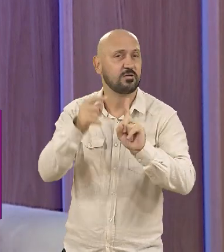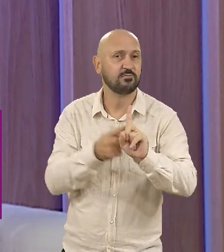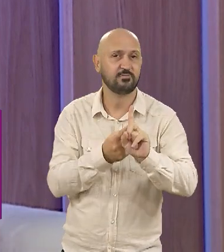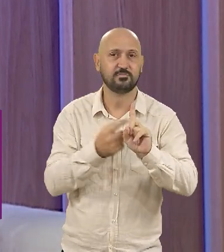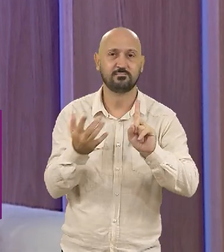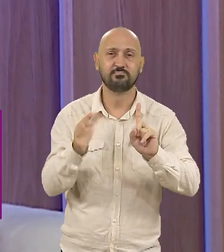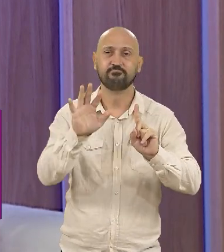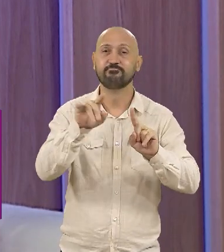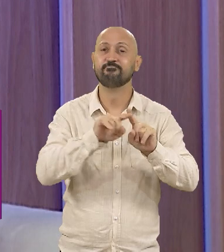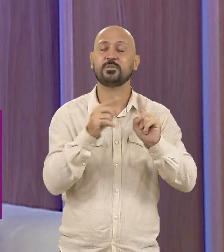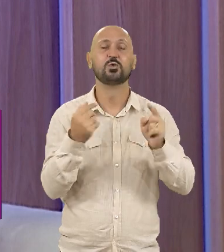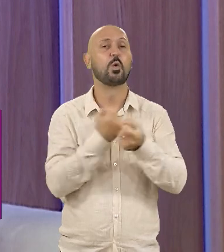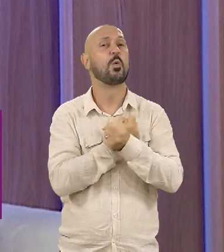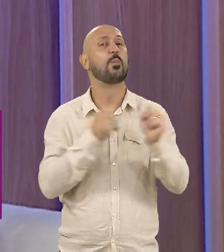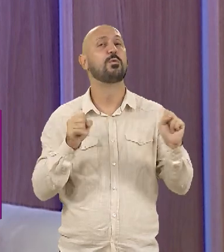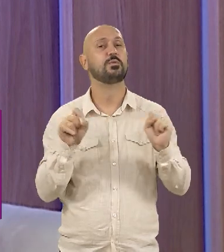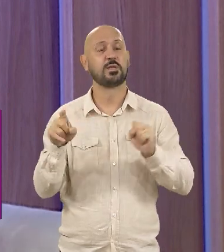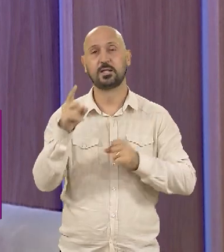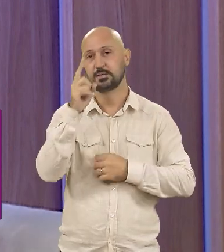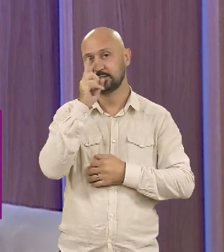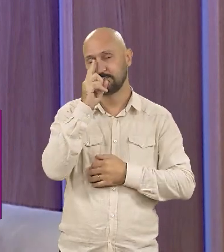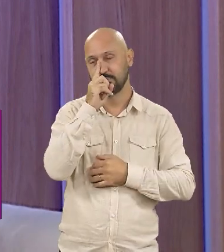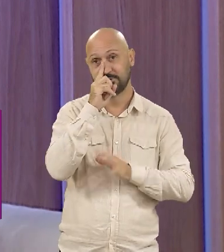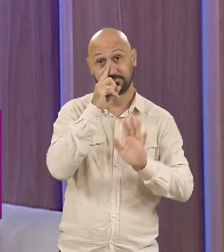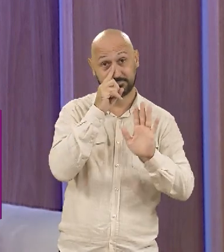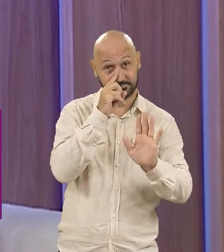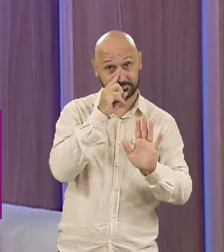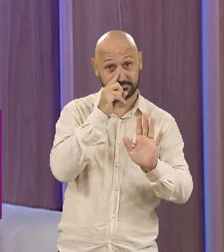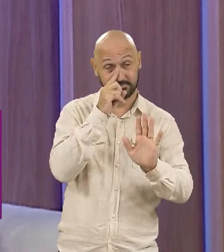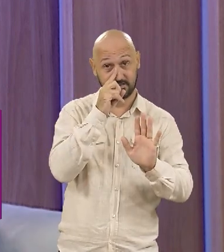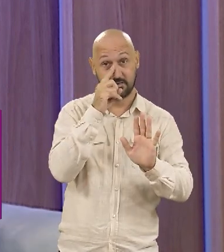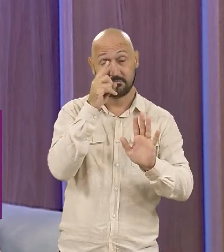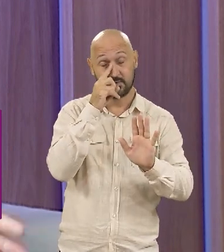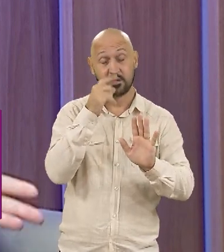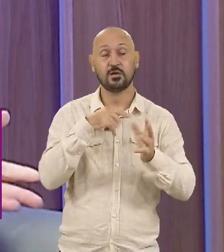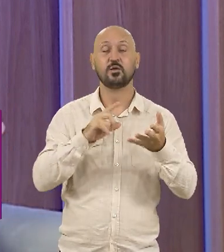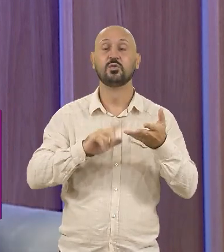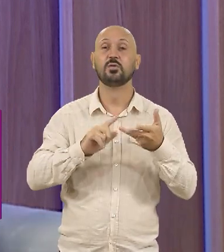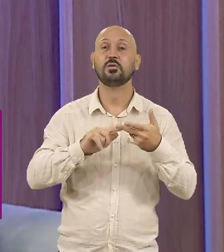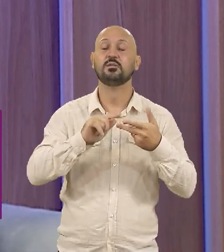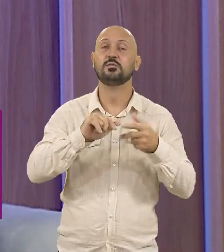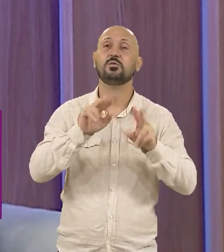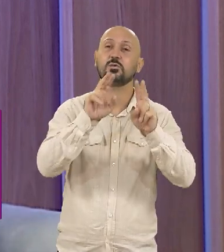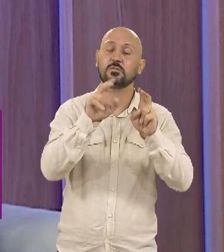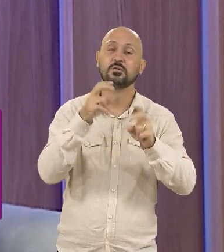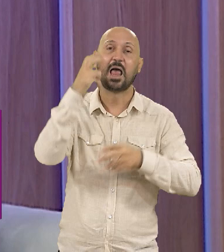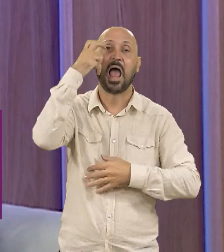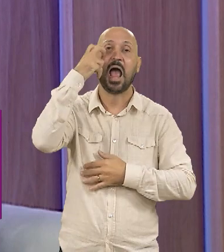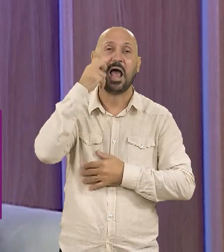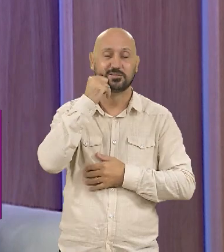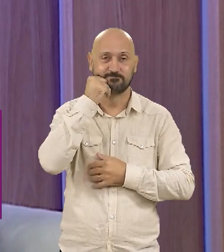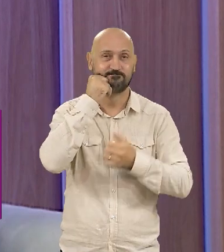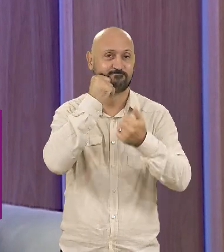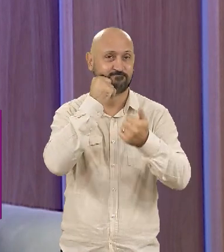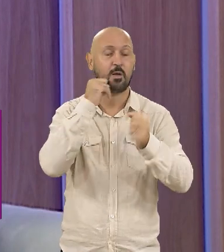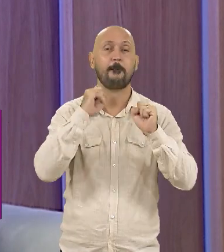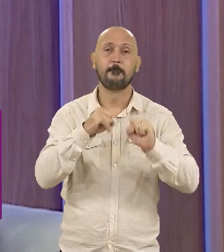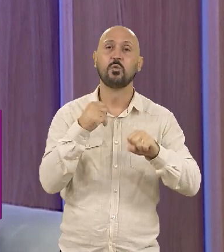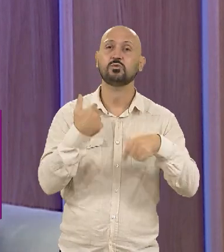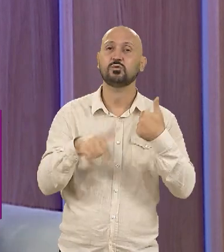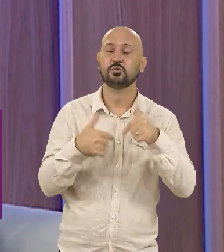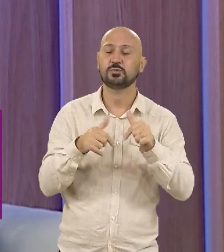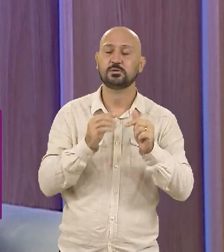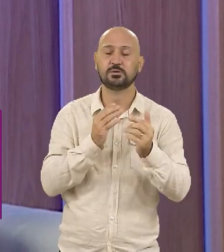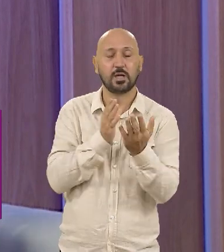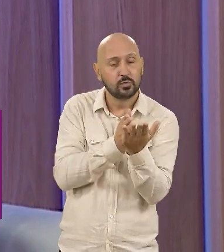né? Nós temos a questão da adoção, então eu posso trabalhar nessa vertente com ela, né? Trabalhar assim,